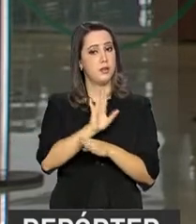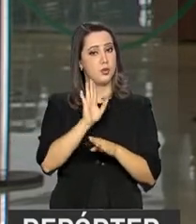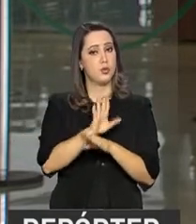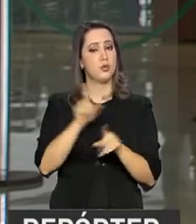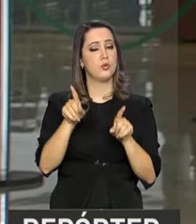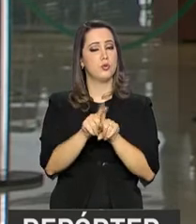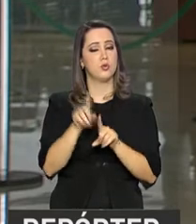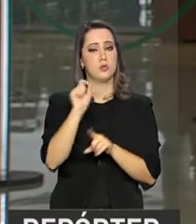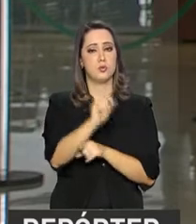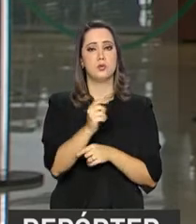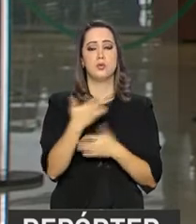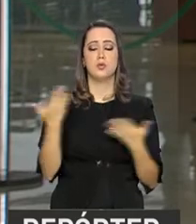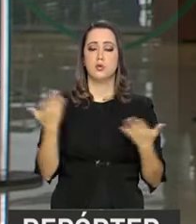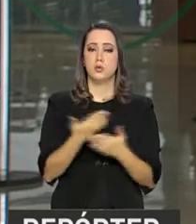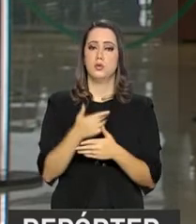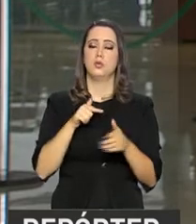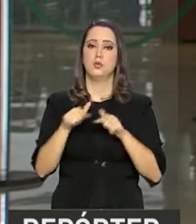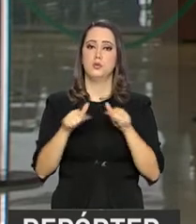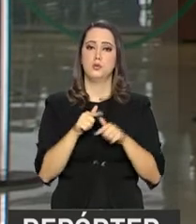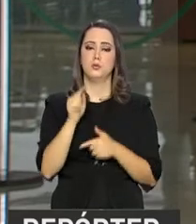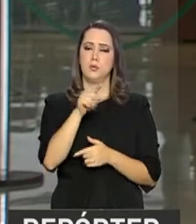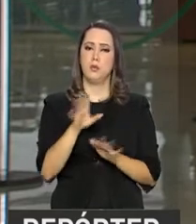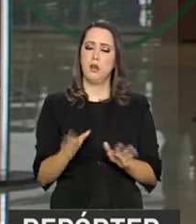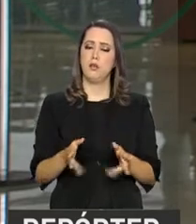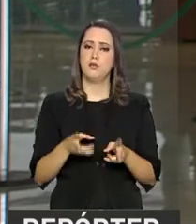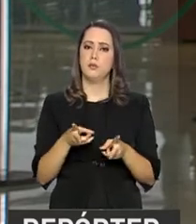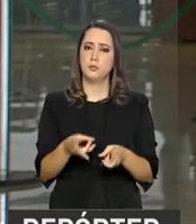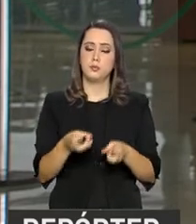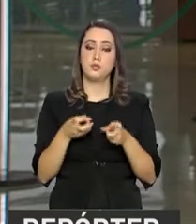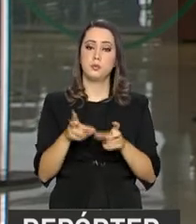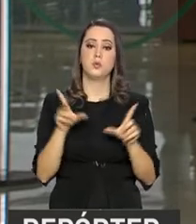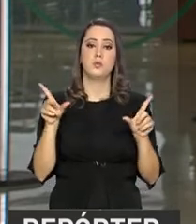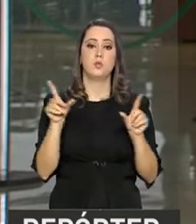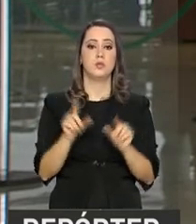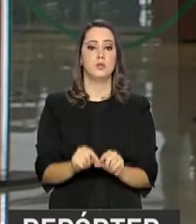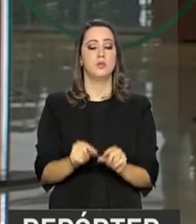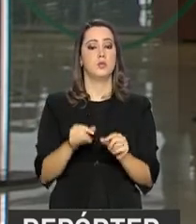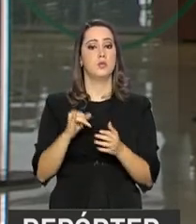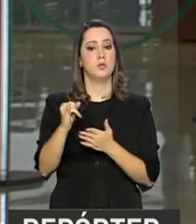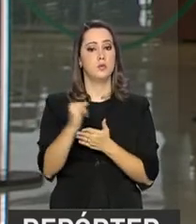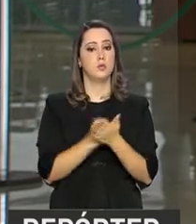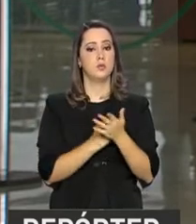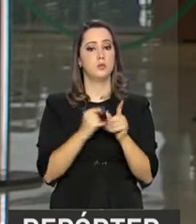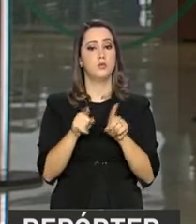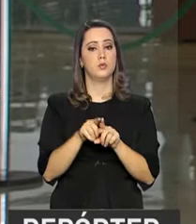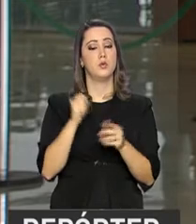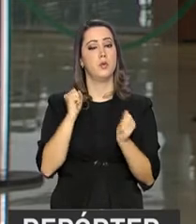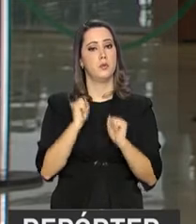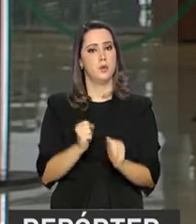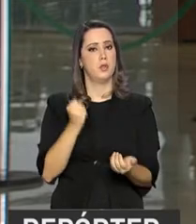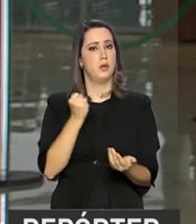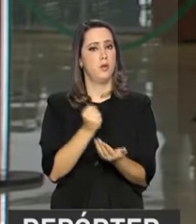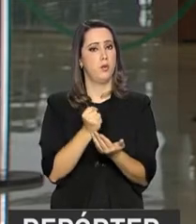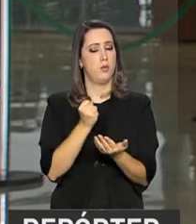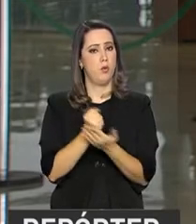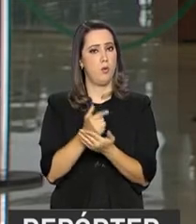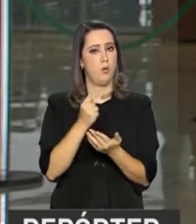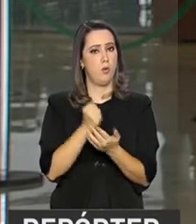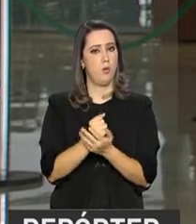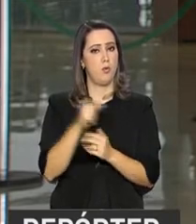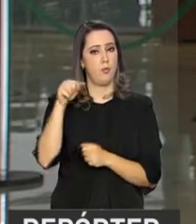beneficiados com a medida eles estimam que por conta da redução da carga tributária poderão investir no brasil